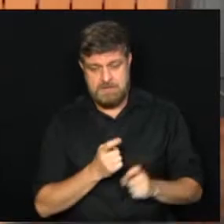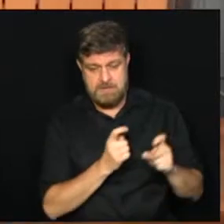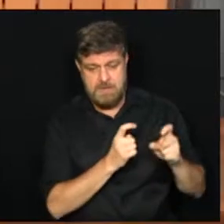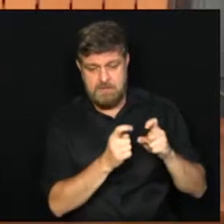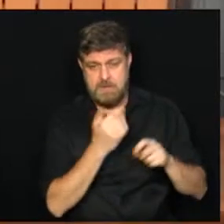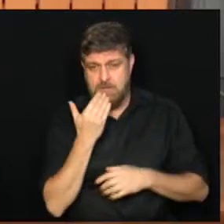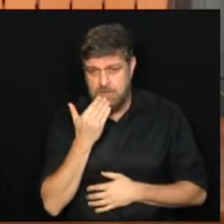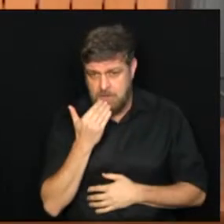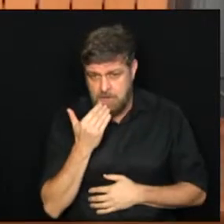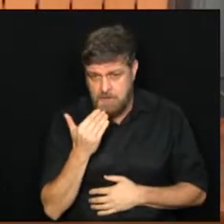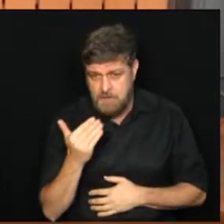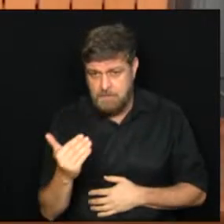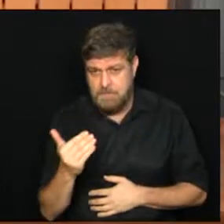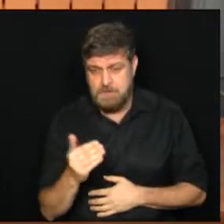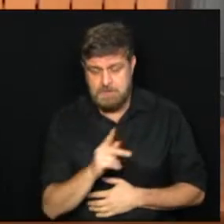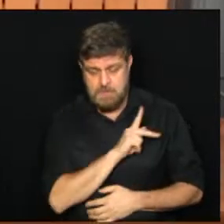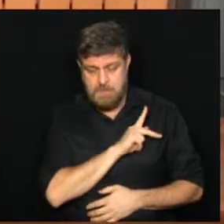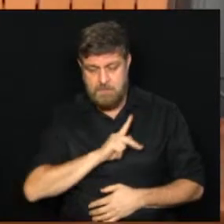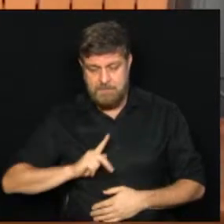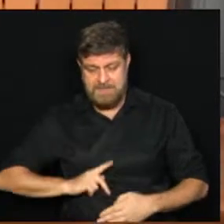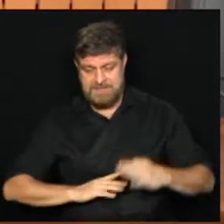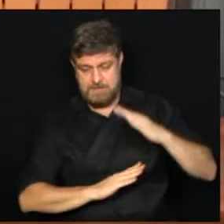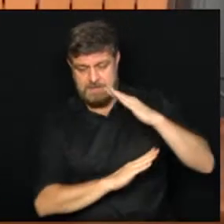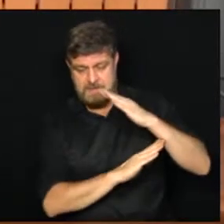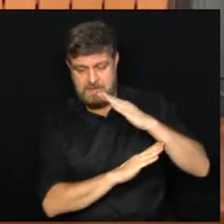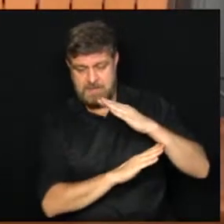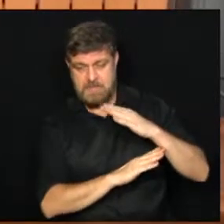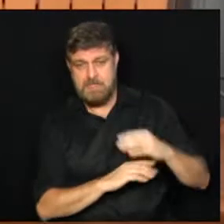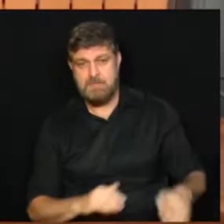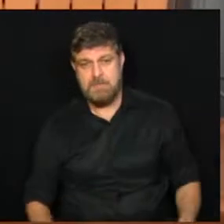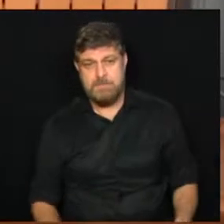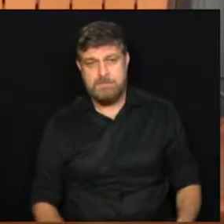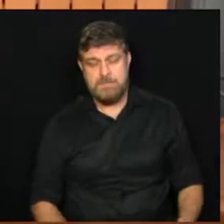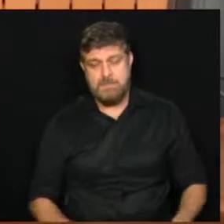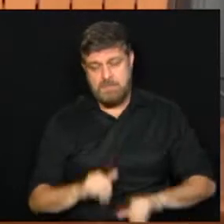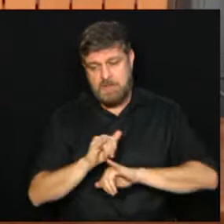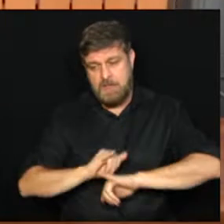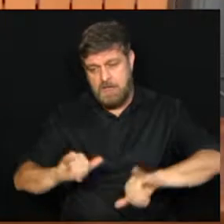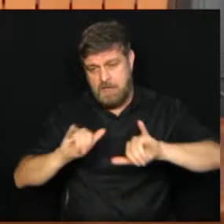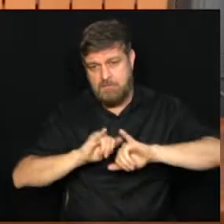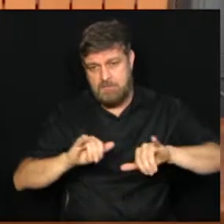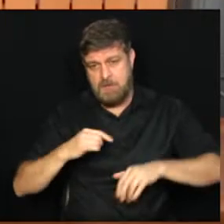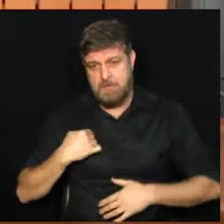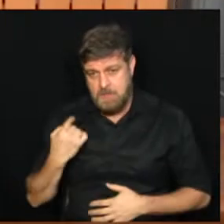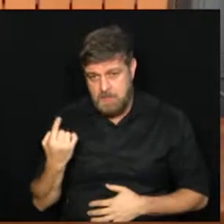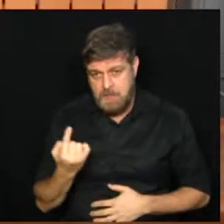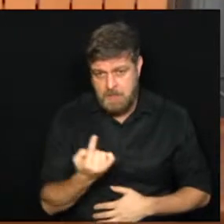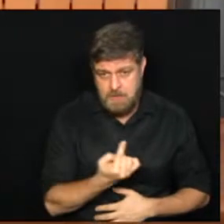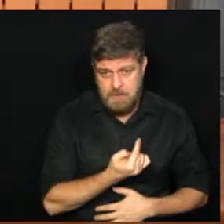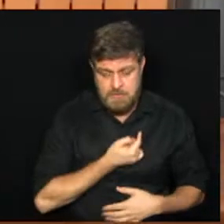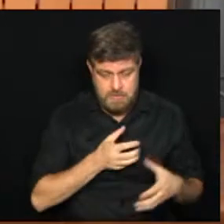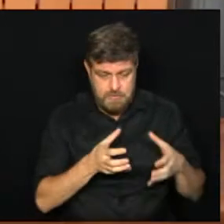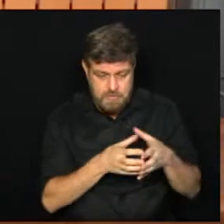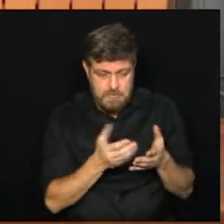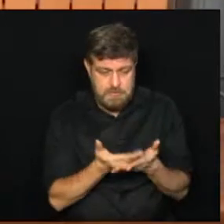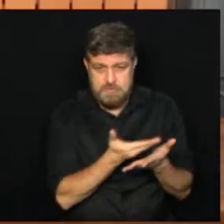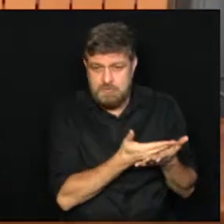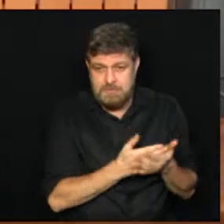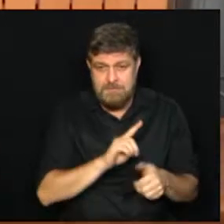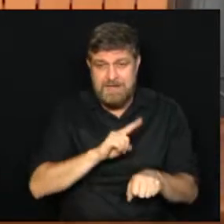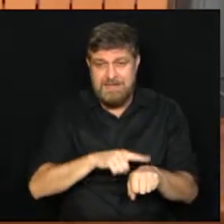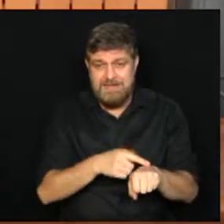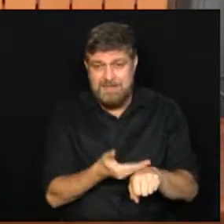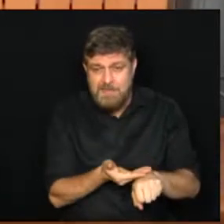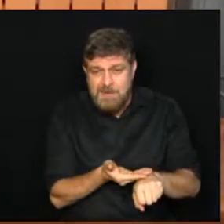requerendo à presidência da casa que informe ao plenário da prorrogação dos trabalhos da nossa comissão,